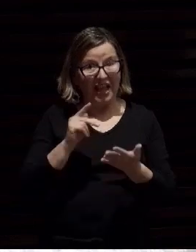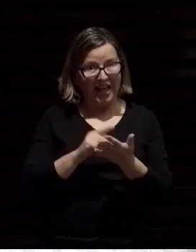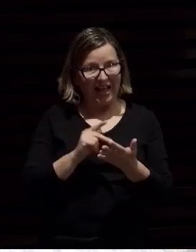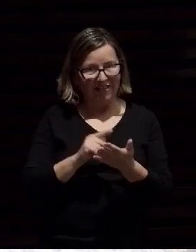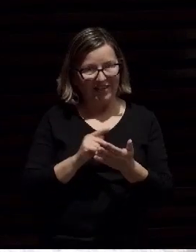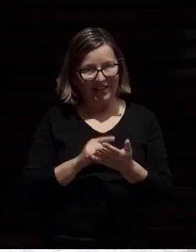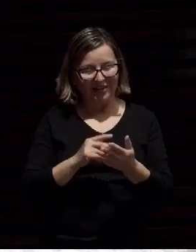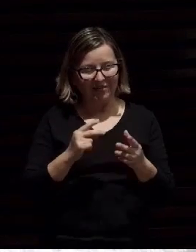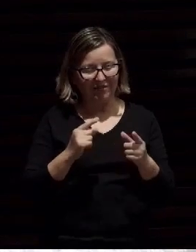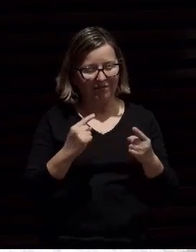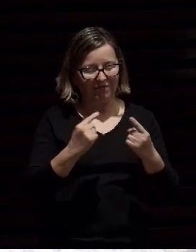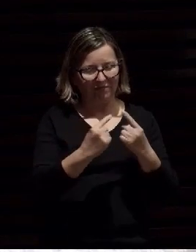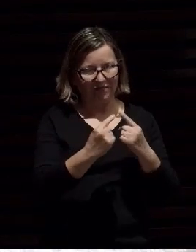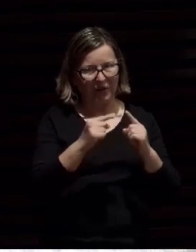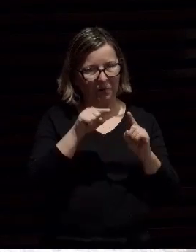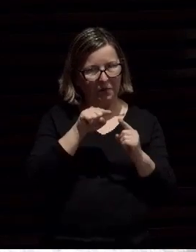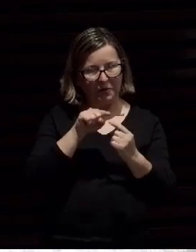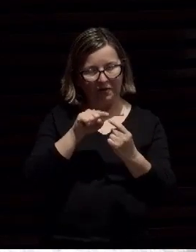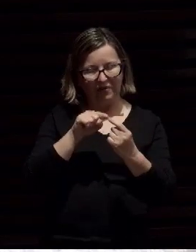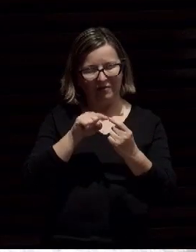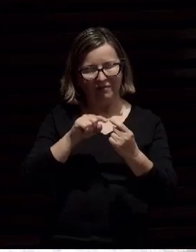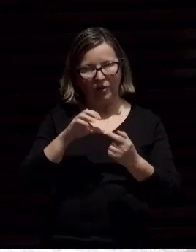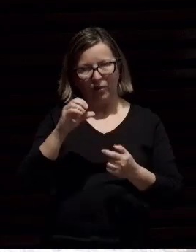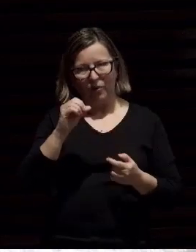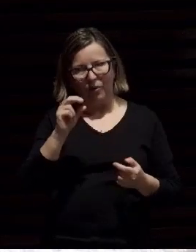ponto de vista ôntico.